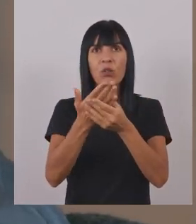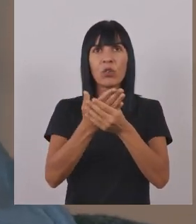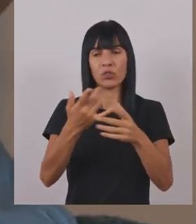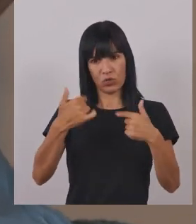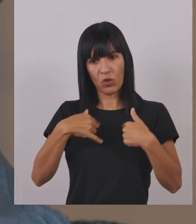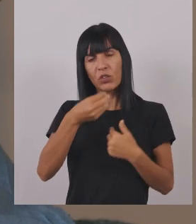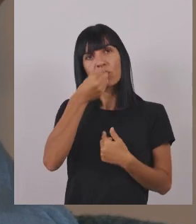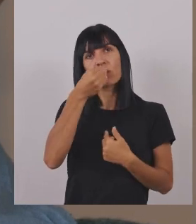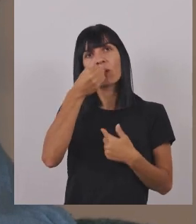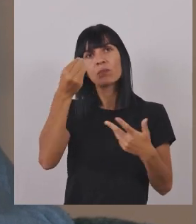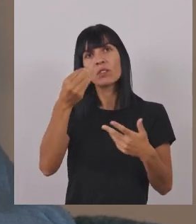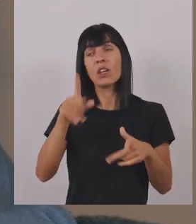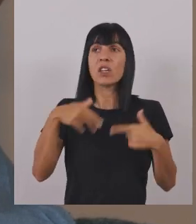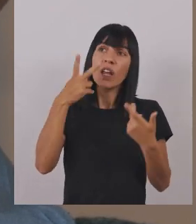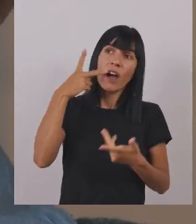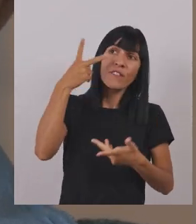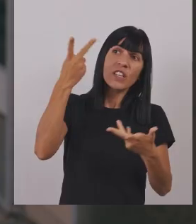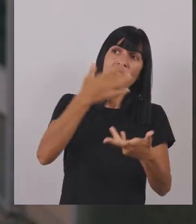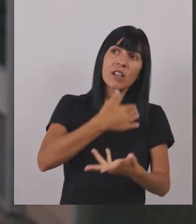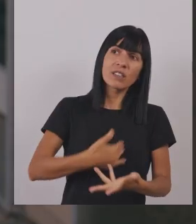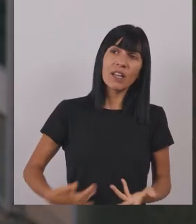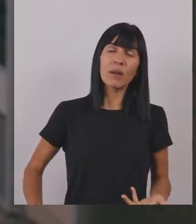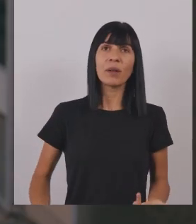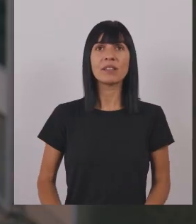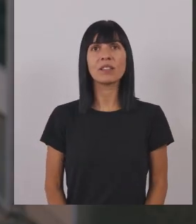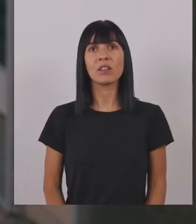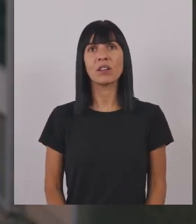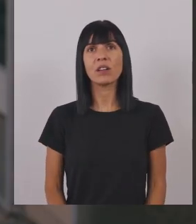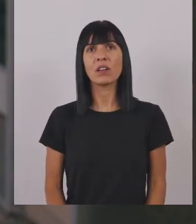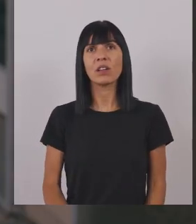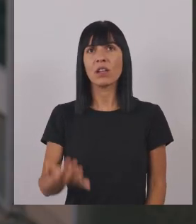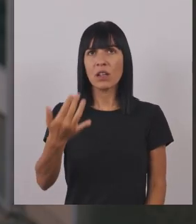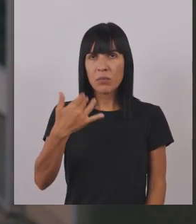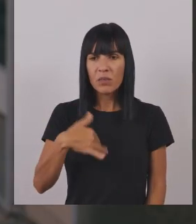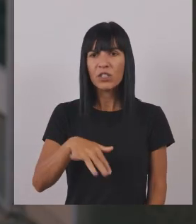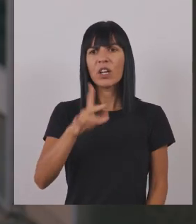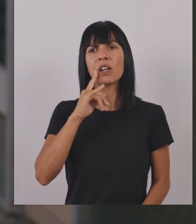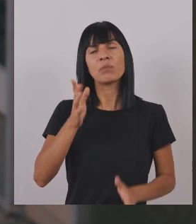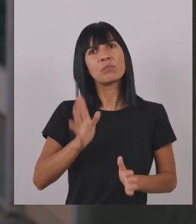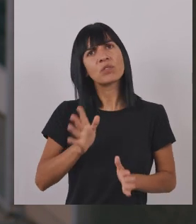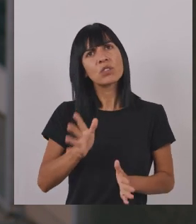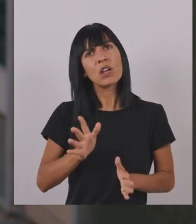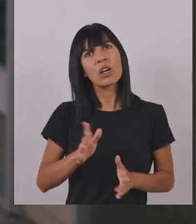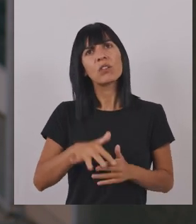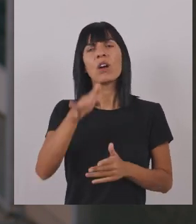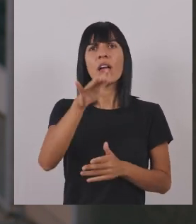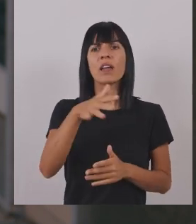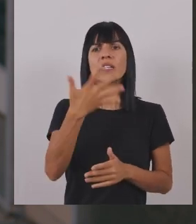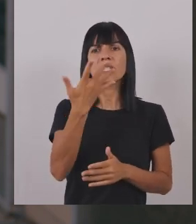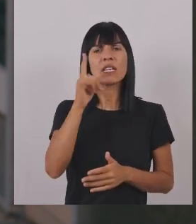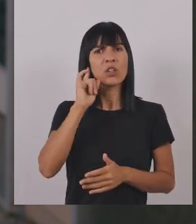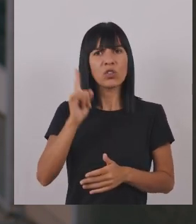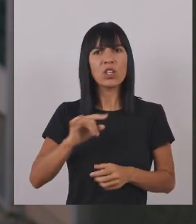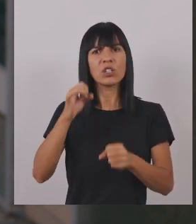gente comia, e era assim que se passava a vida. Mas era preciso um homem trabalhar 5 dias para comprar um alqueire de